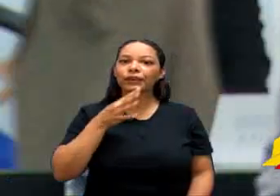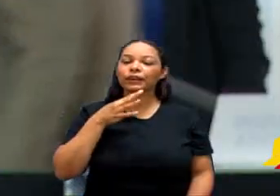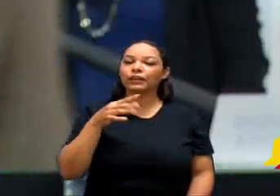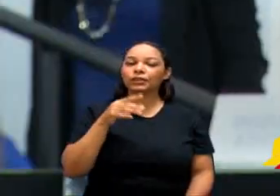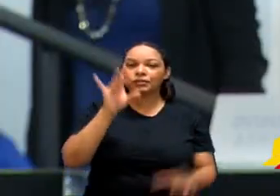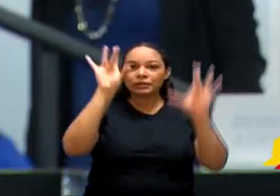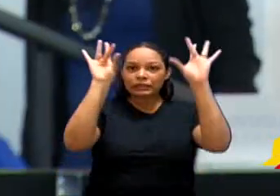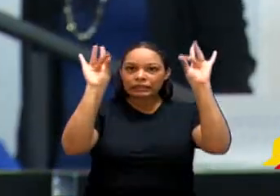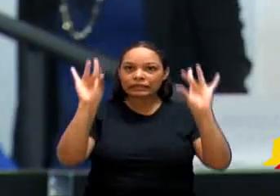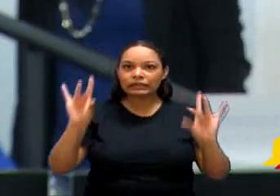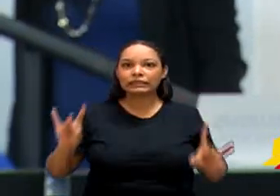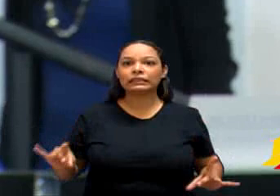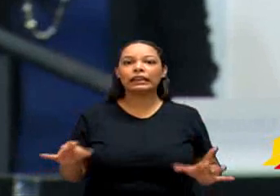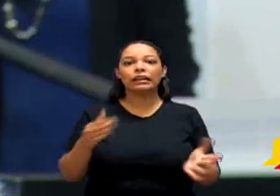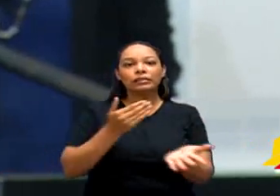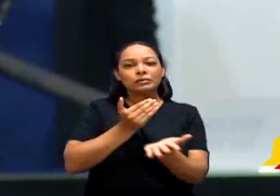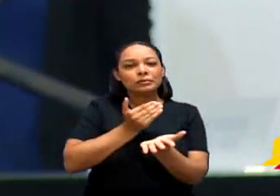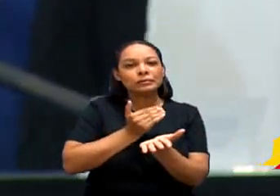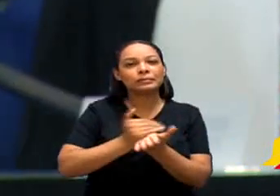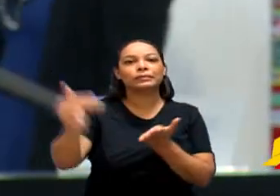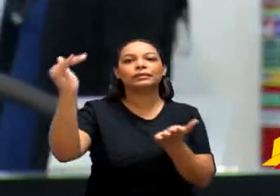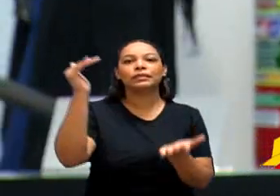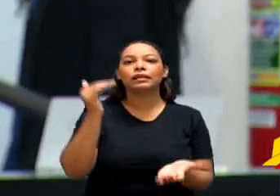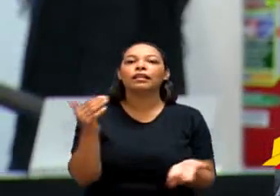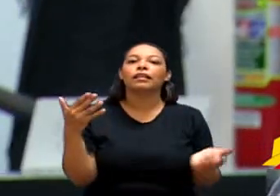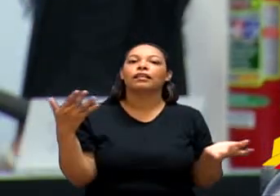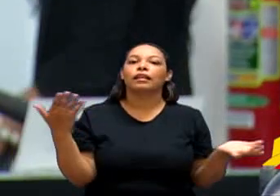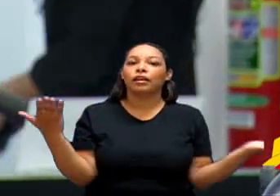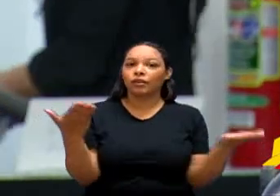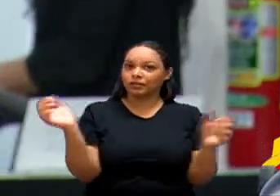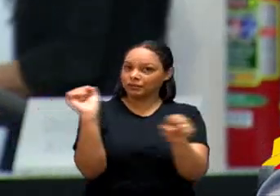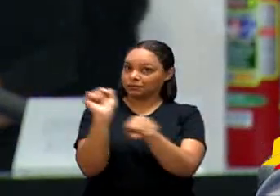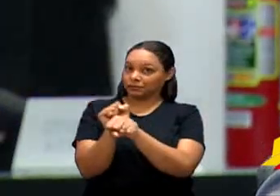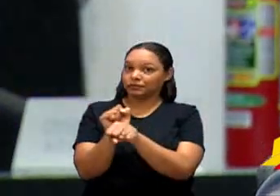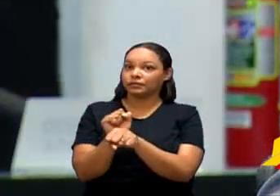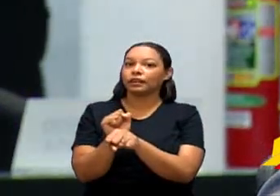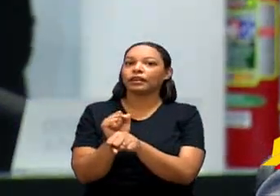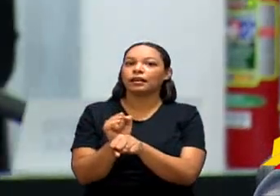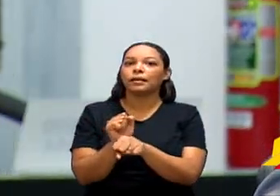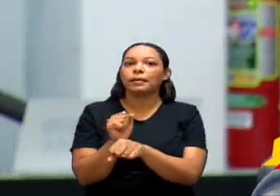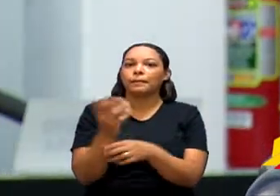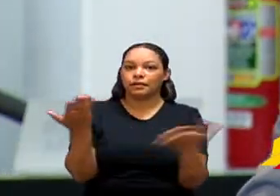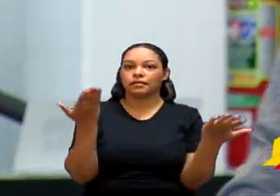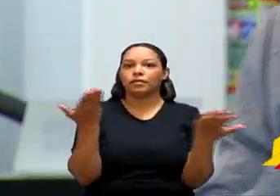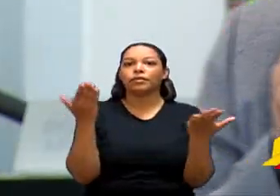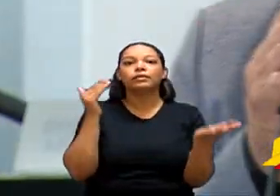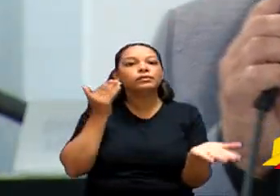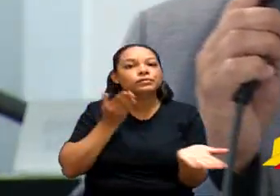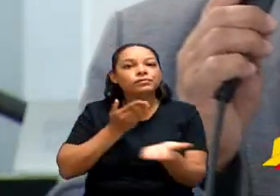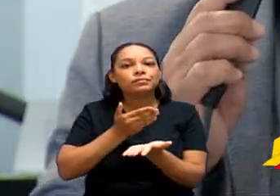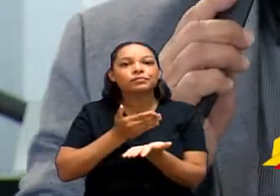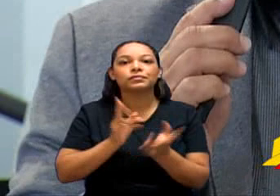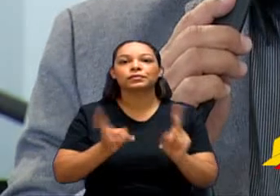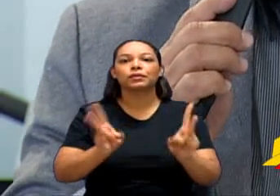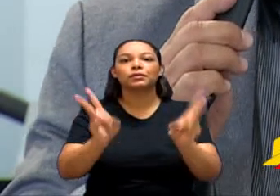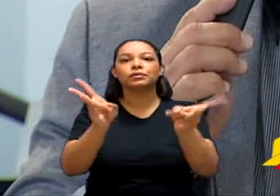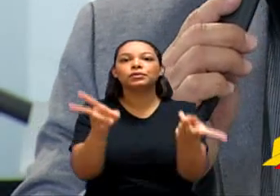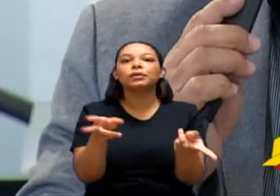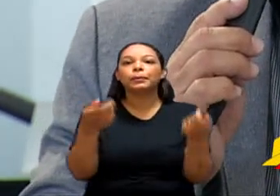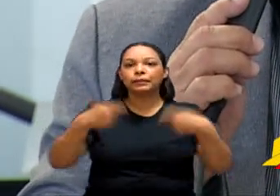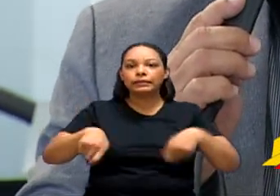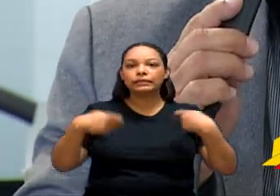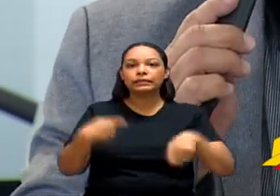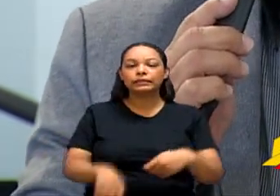dificuldade grande lá. E a gente segurou que o pessoal pudesse continuar o seu trabalho ali naquela feira, que já virou